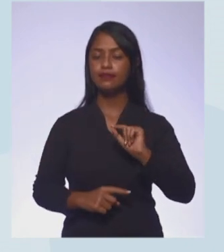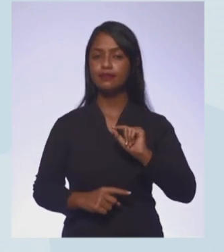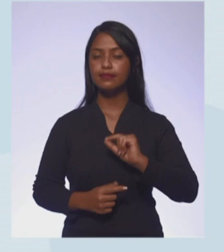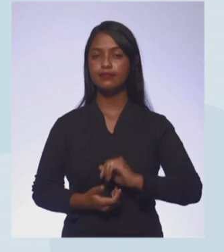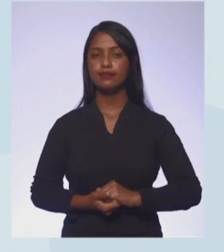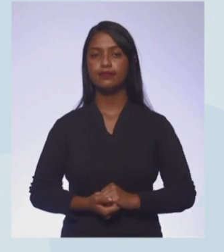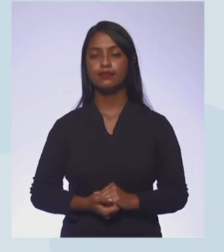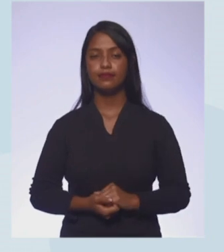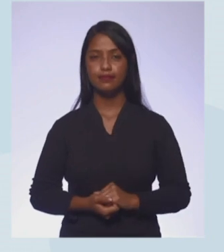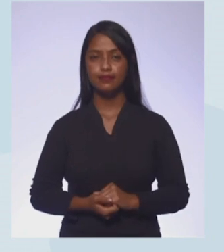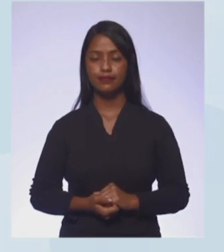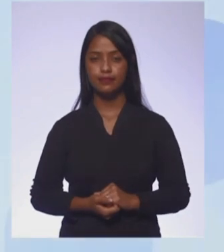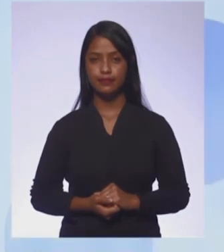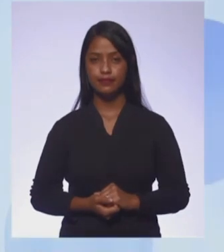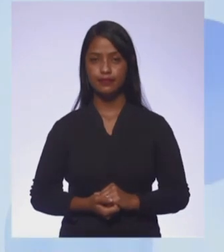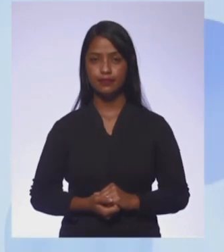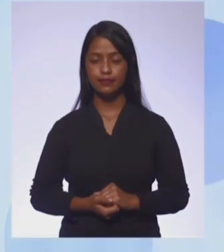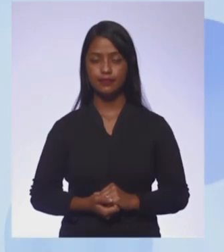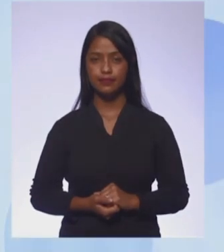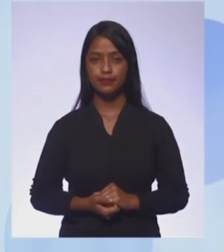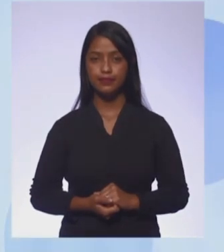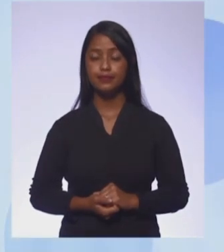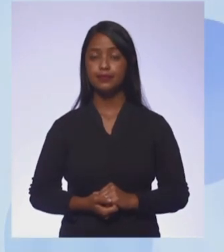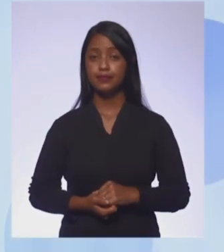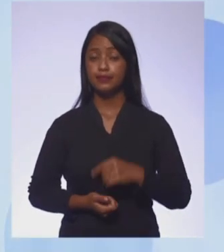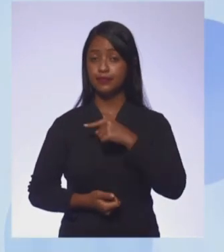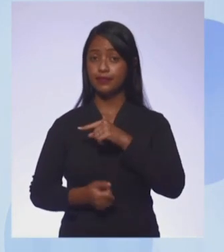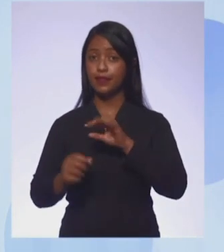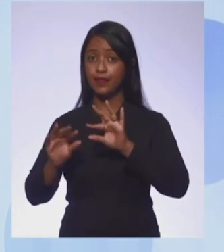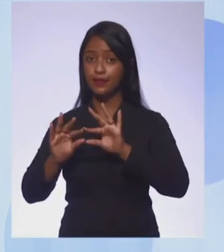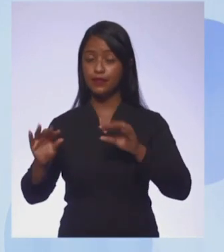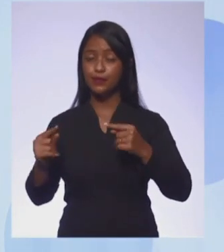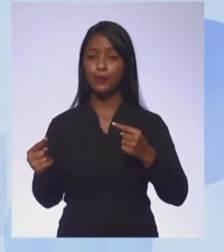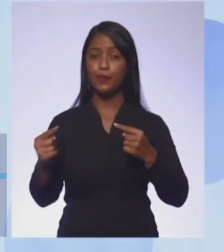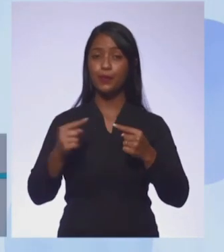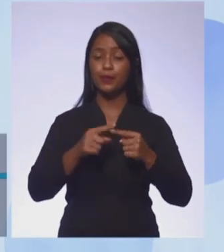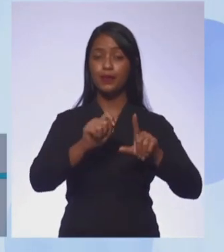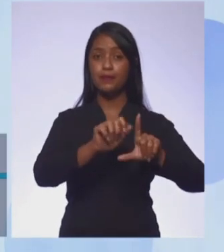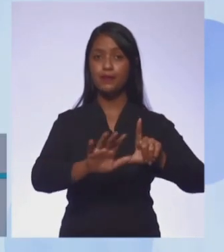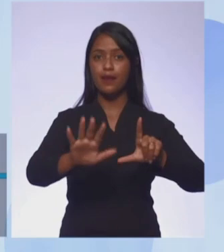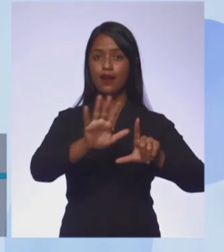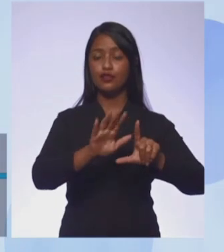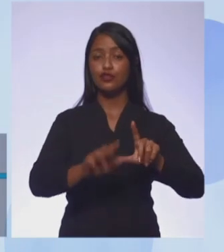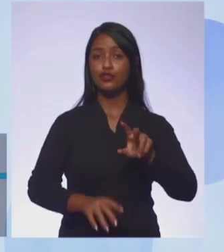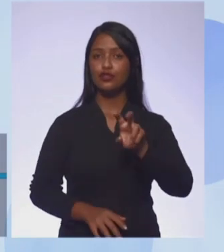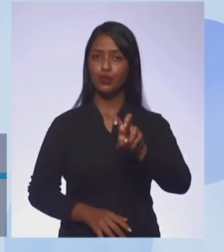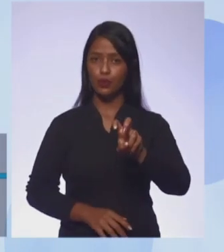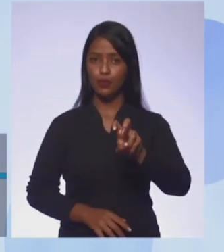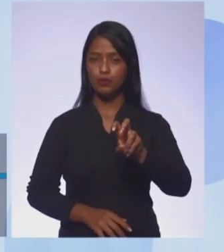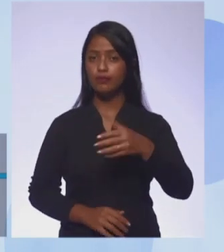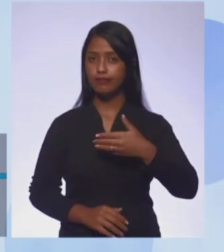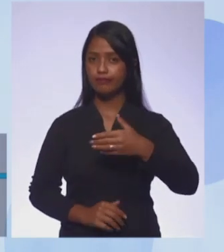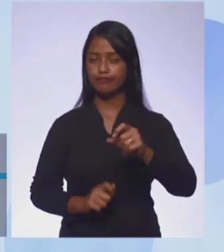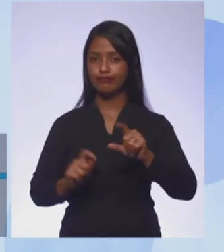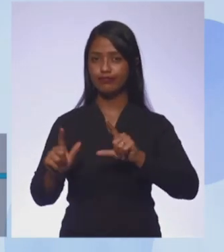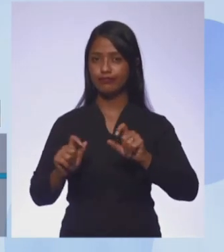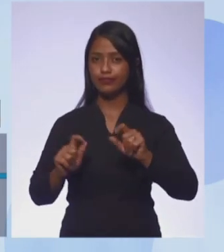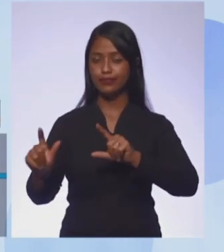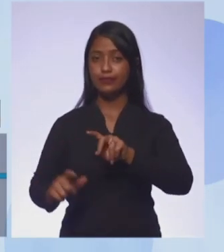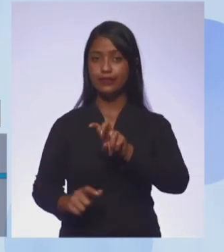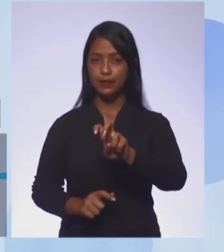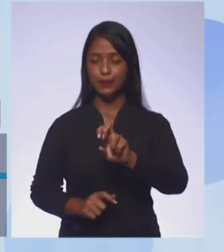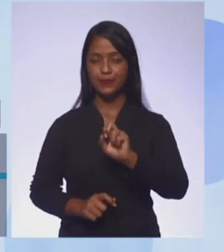deixa eu contar aqui, 3, 4, 5. Há 5 imagens que vêm na sequência, tá? Então,